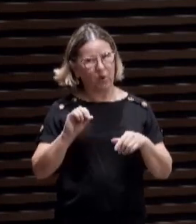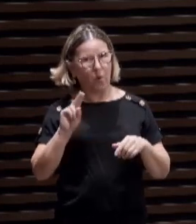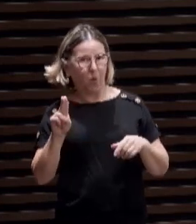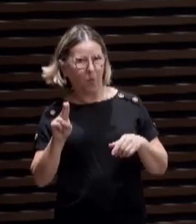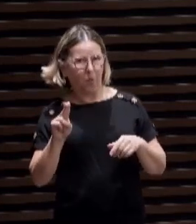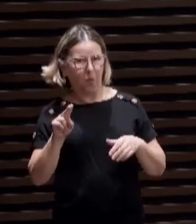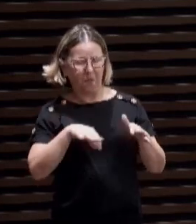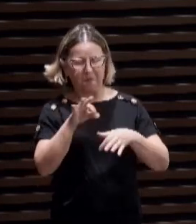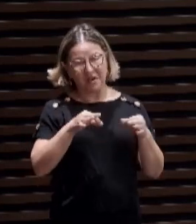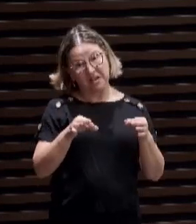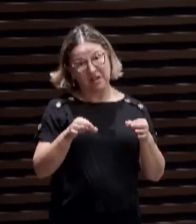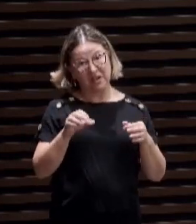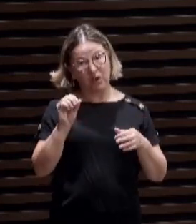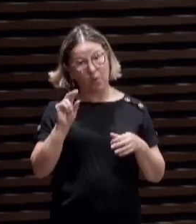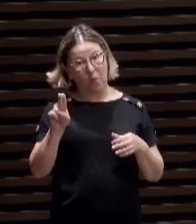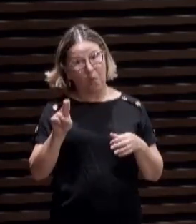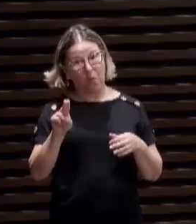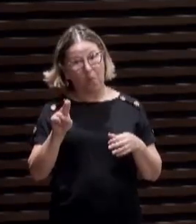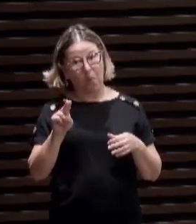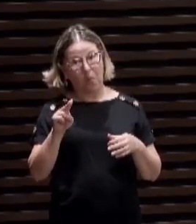prova de fogo que nós vamos sofrer?